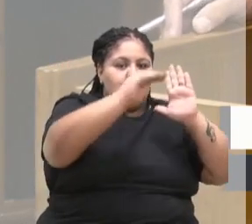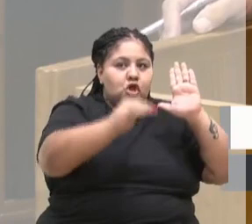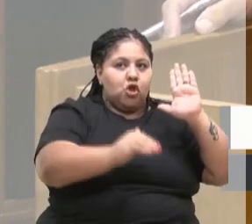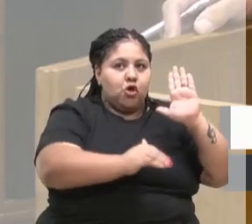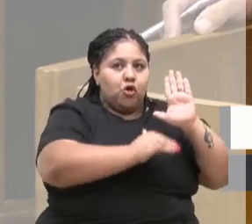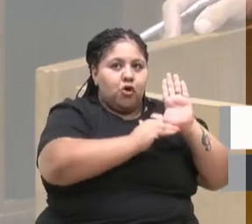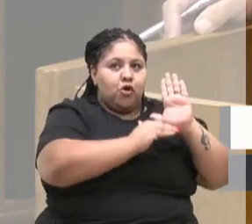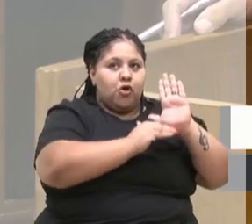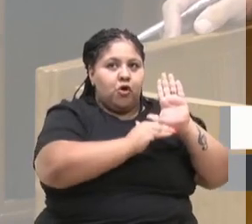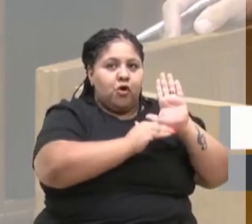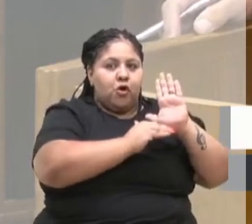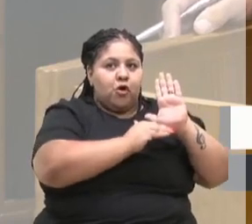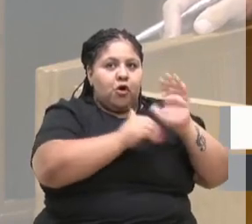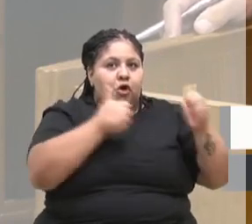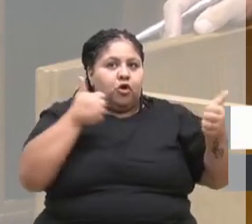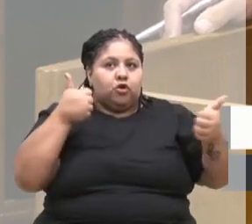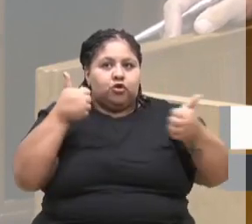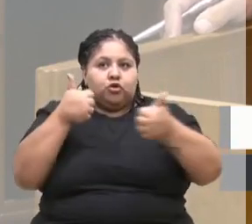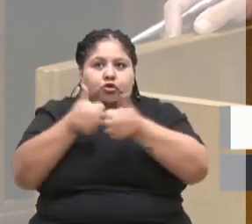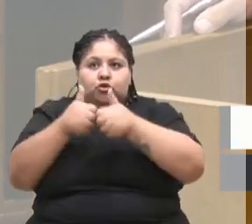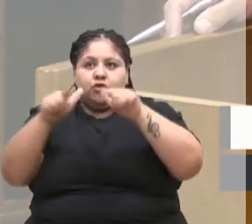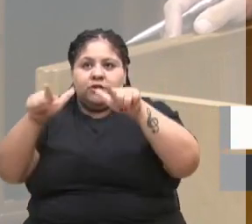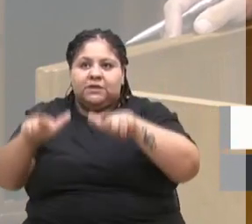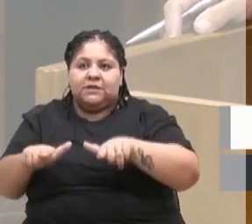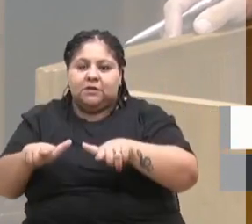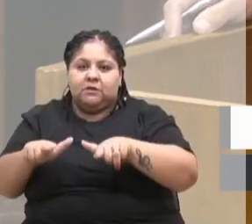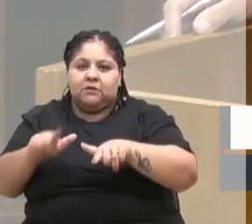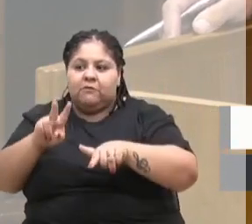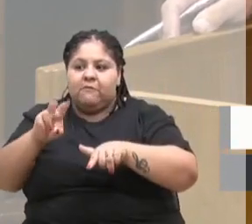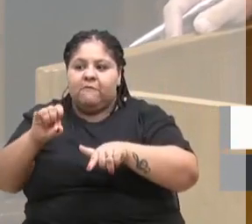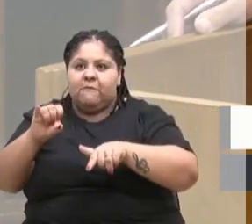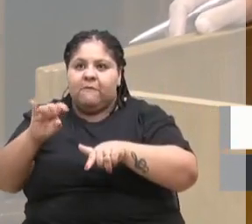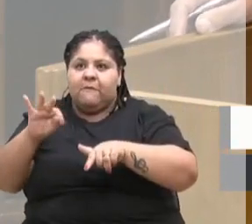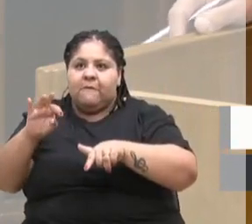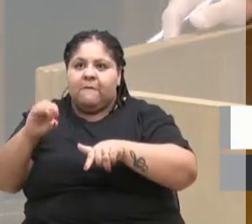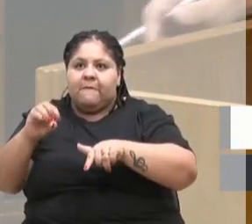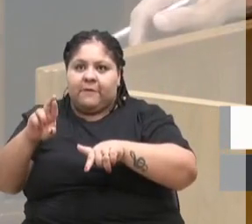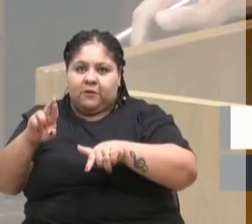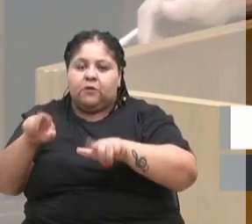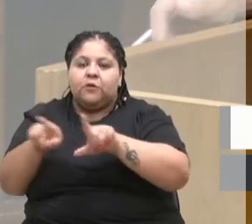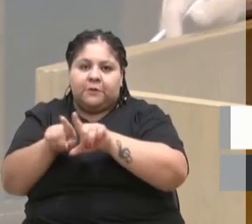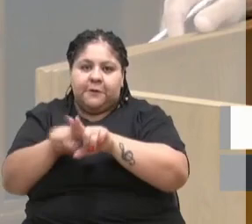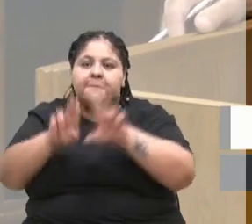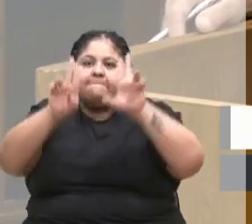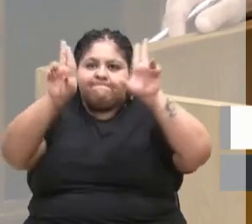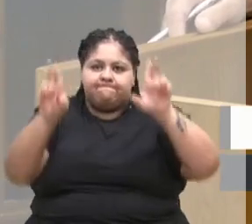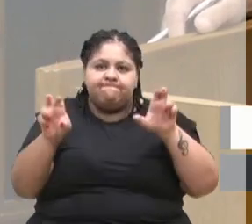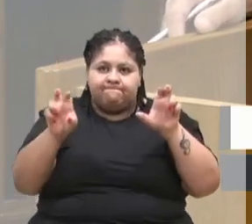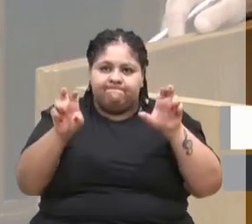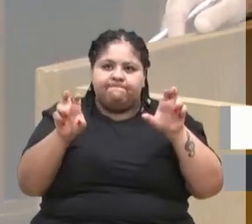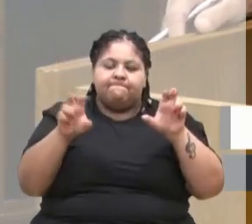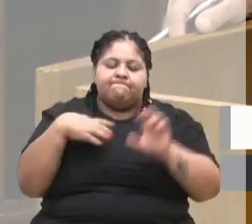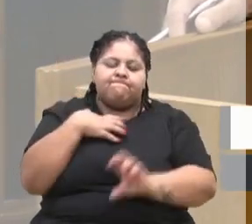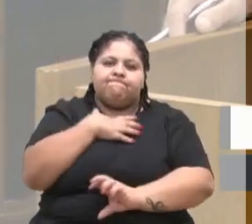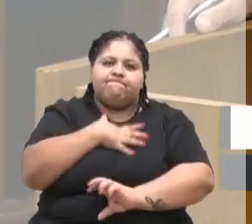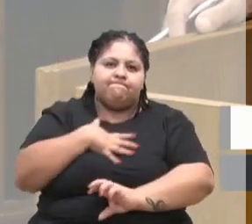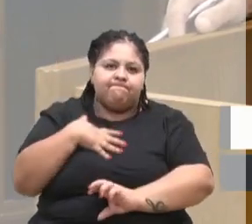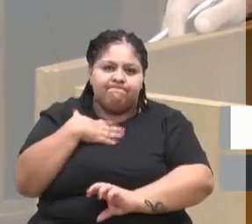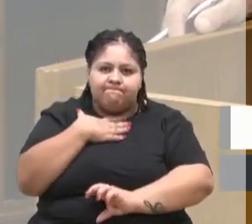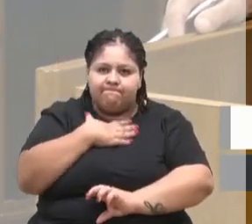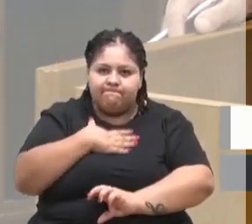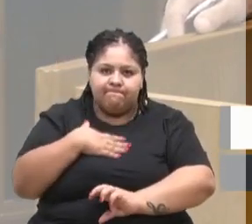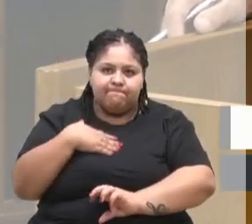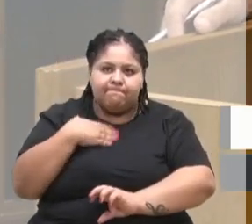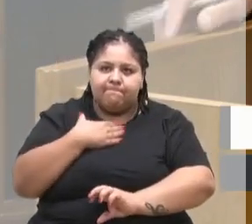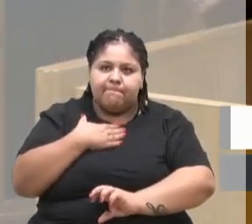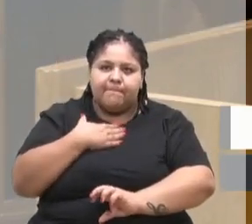lado das salas de fotocópias. Ainda nesse tema, me satisfaz que, aos